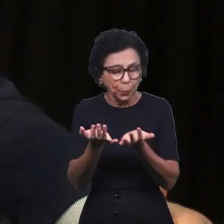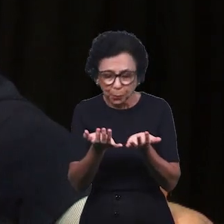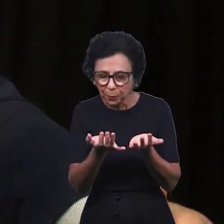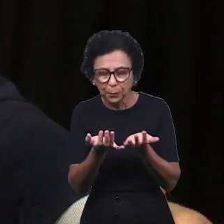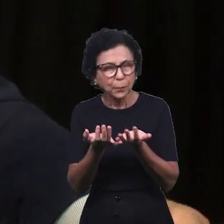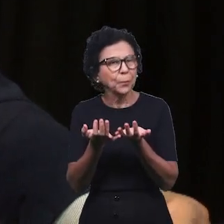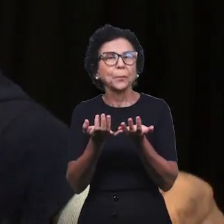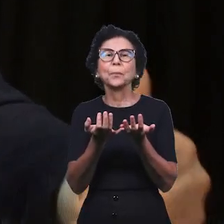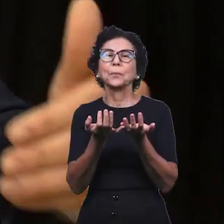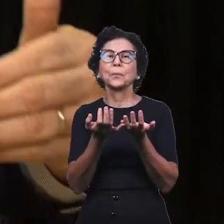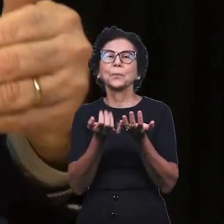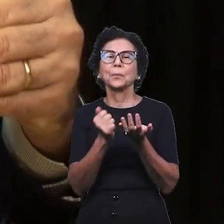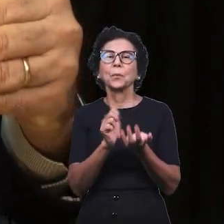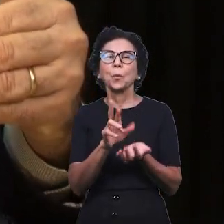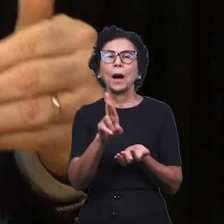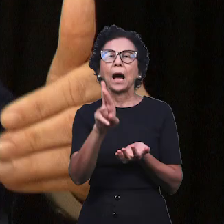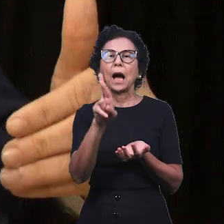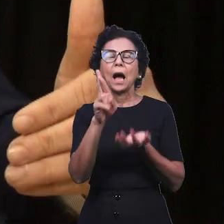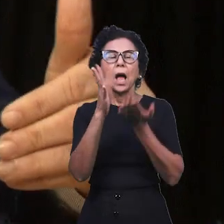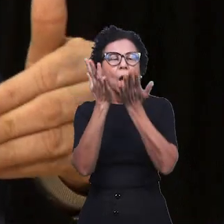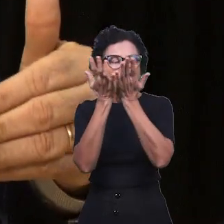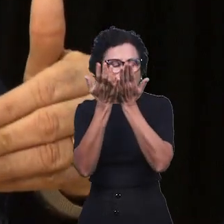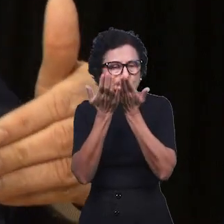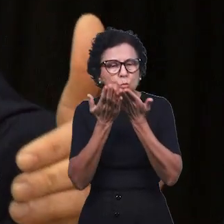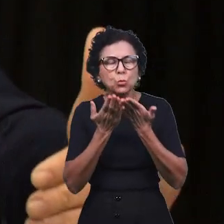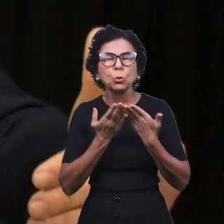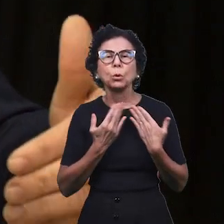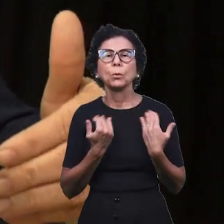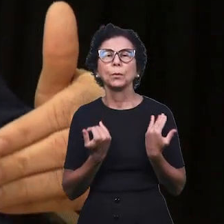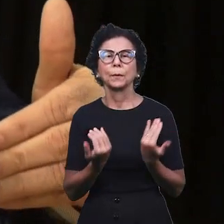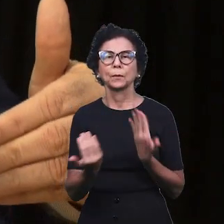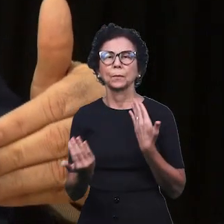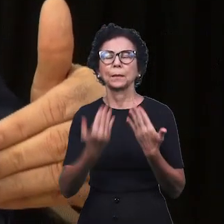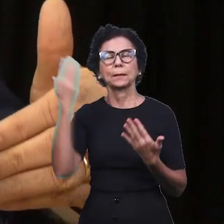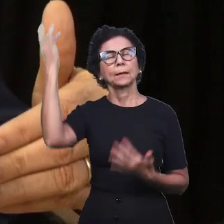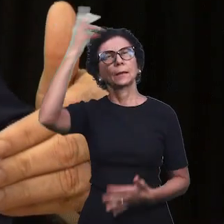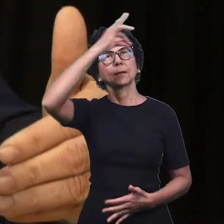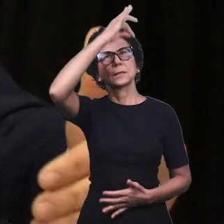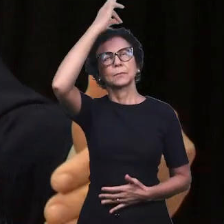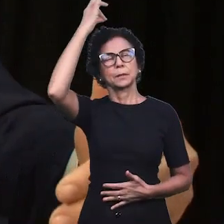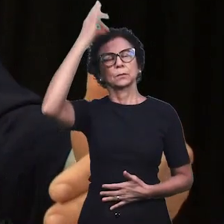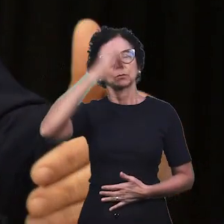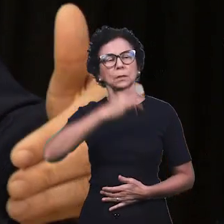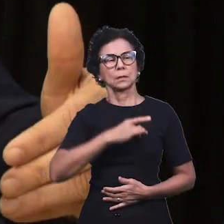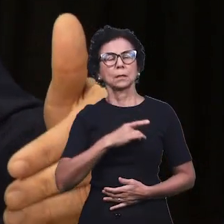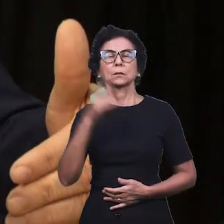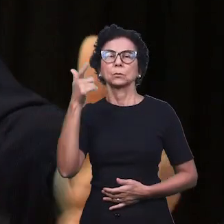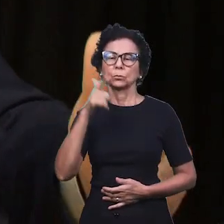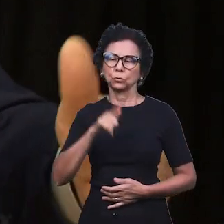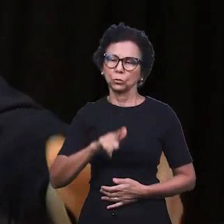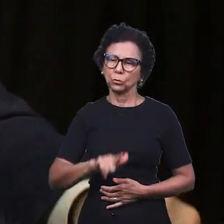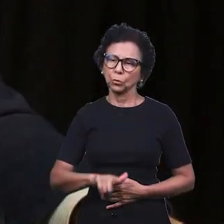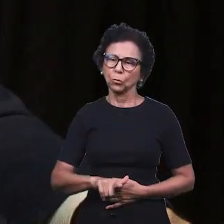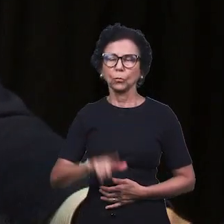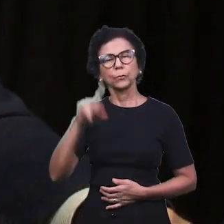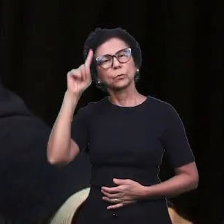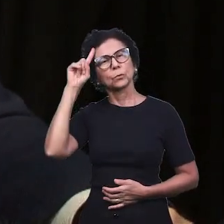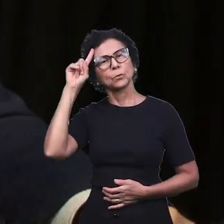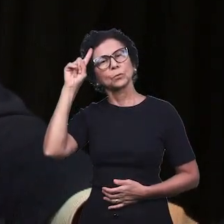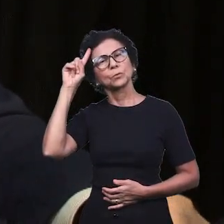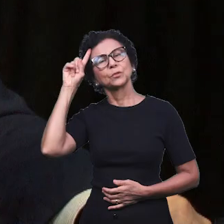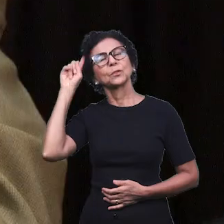de existir, é esse sopro do Espírito que renova esse batismo em nossas vidas a cada dia.